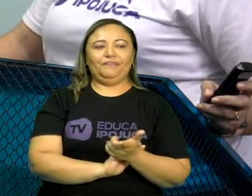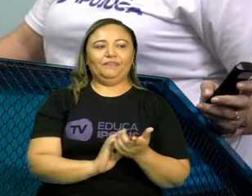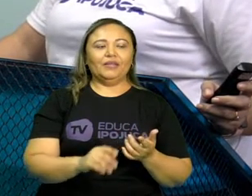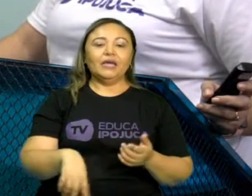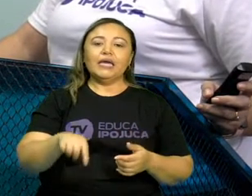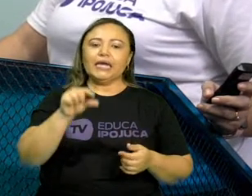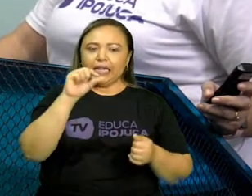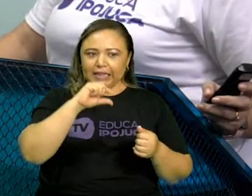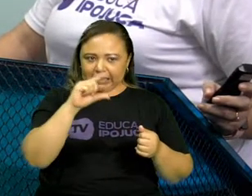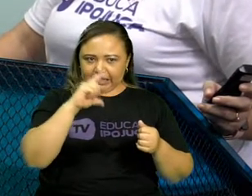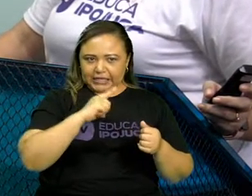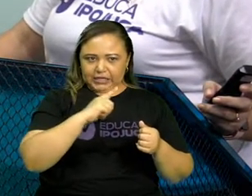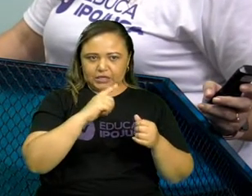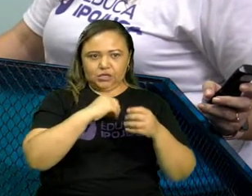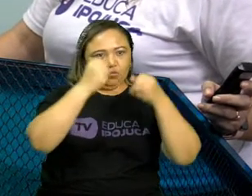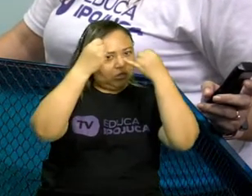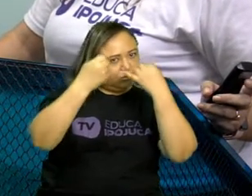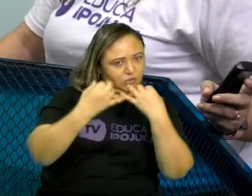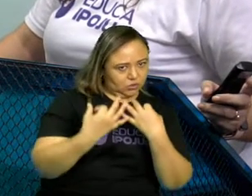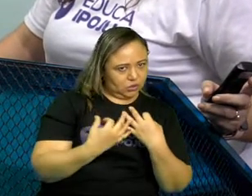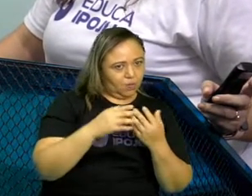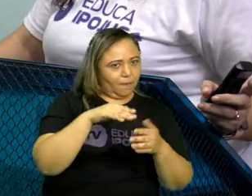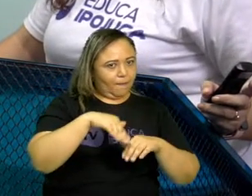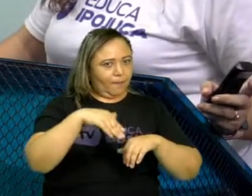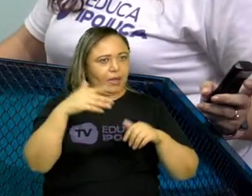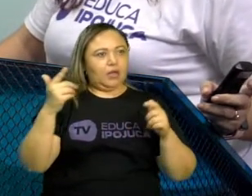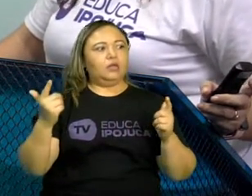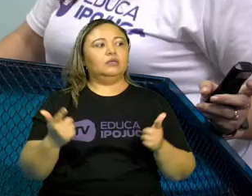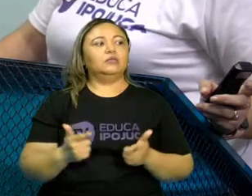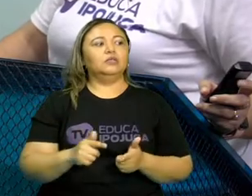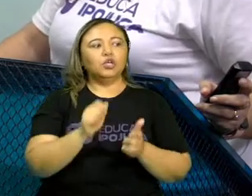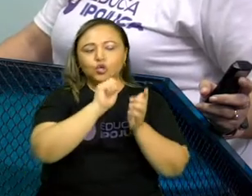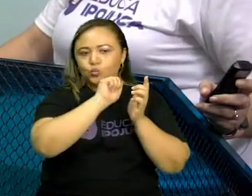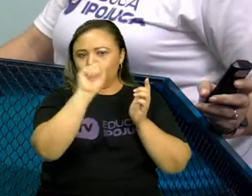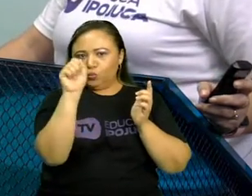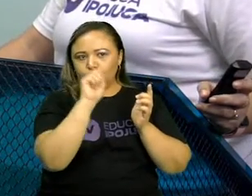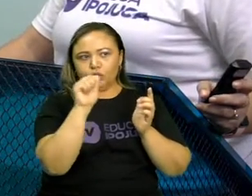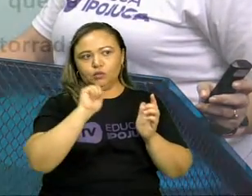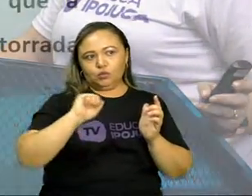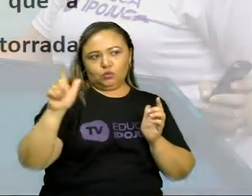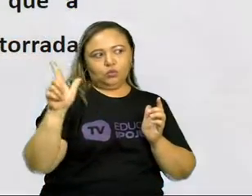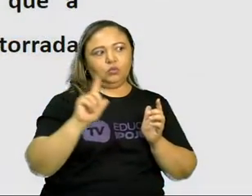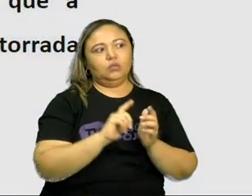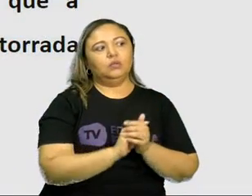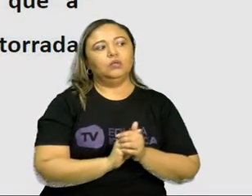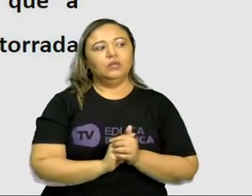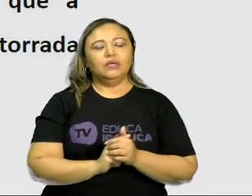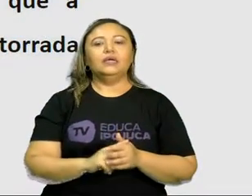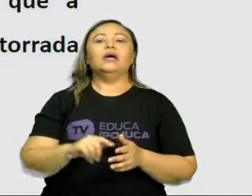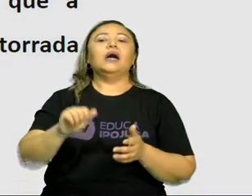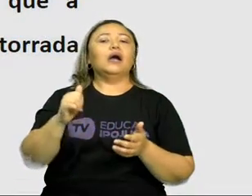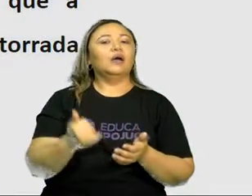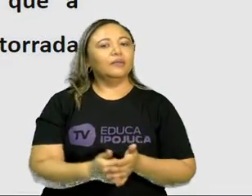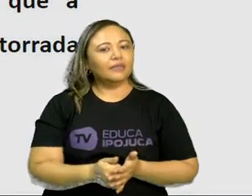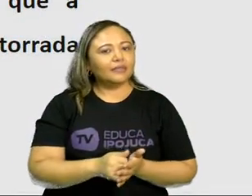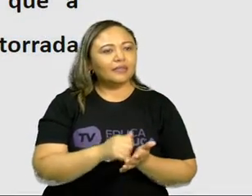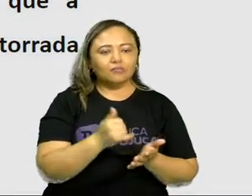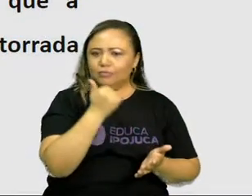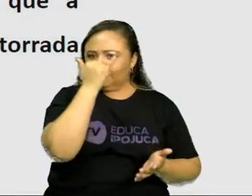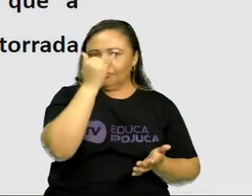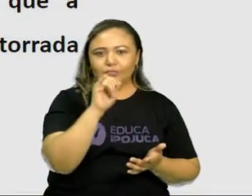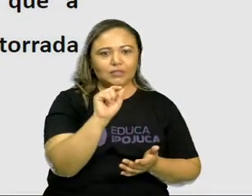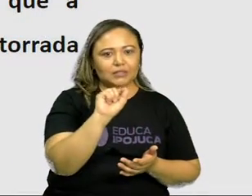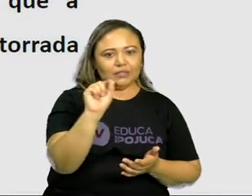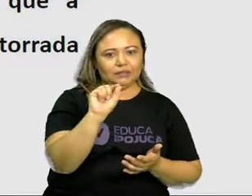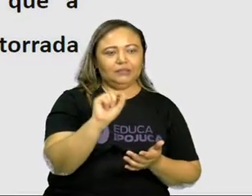Ele ainda tem mais um pedacinho da informação logo abaixo. São essas partes grifadas de azul. O inevitável acidente não é obra do